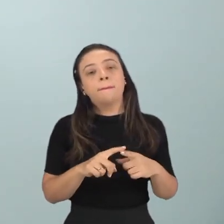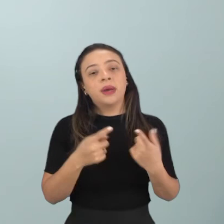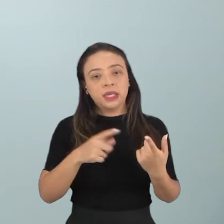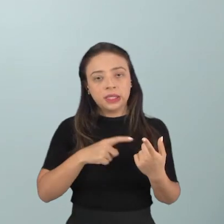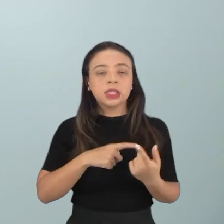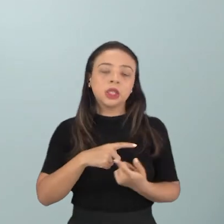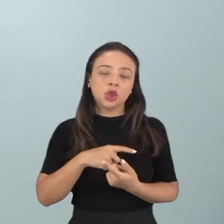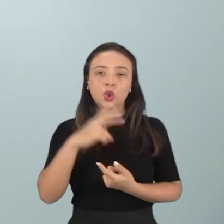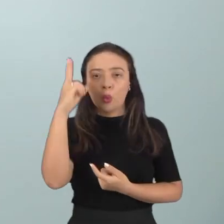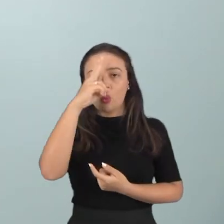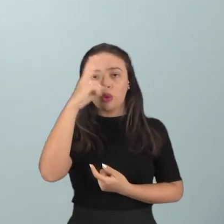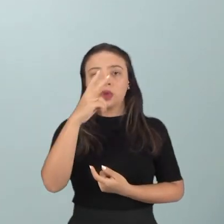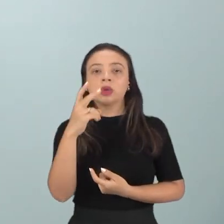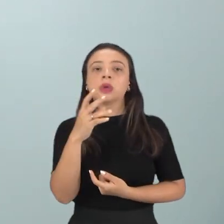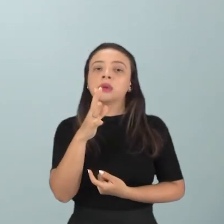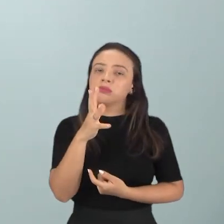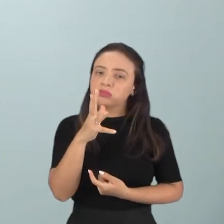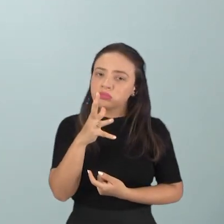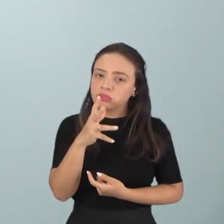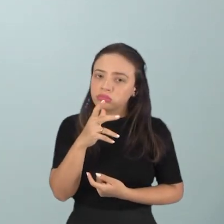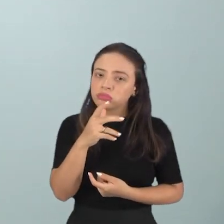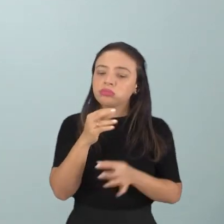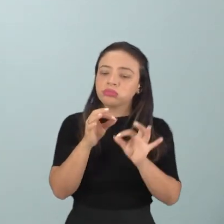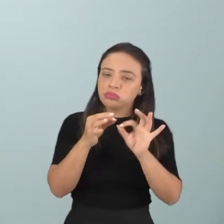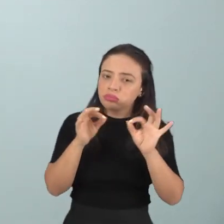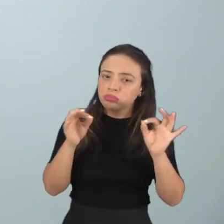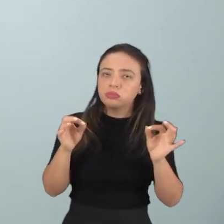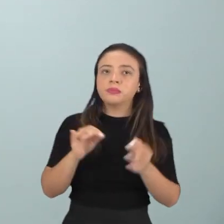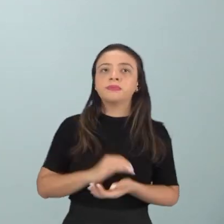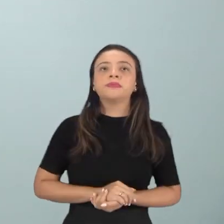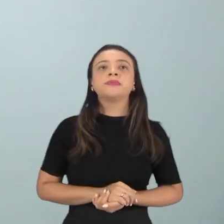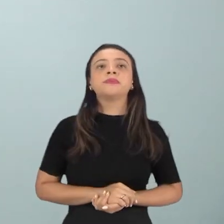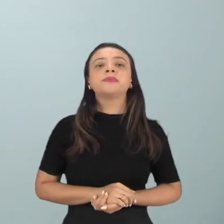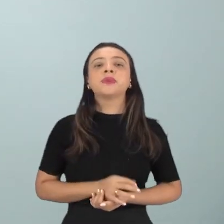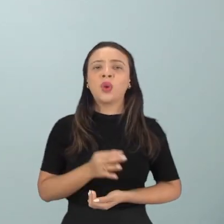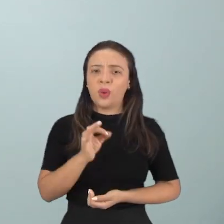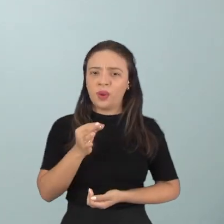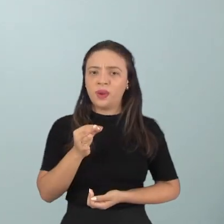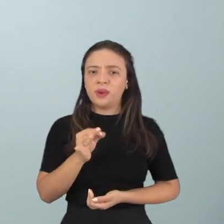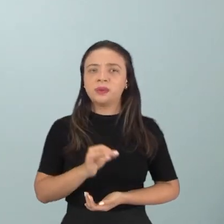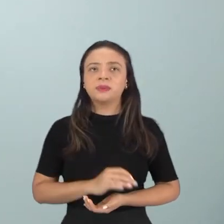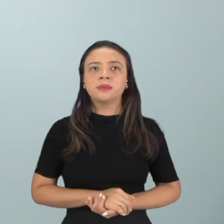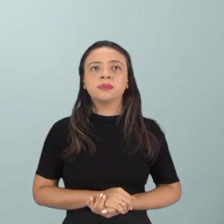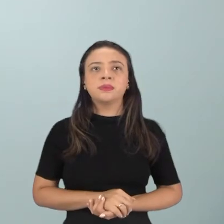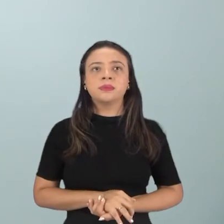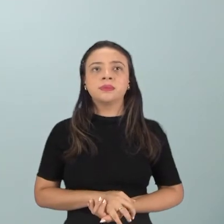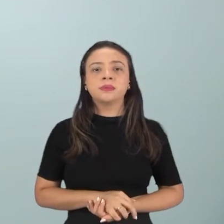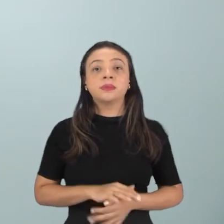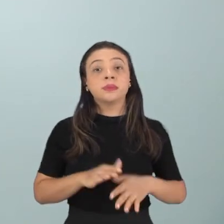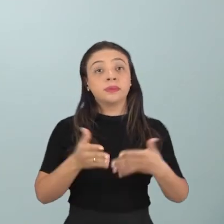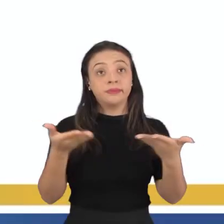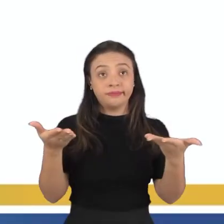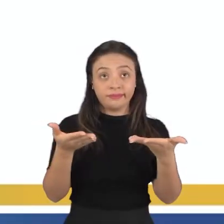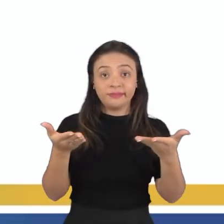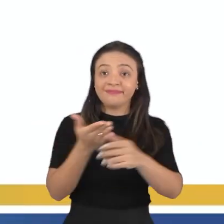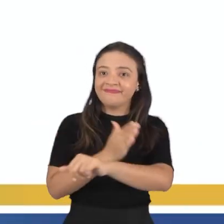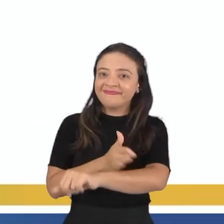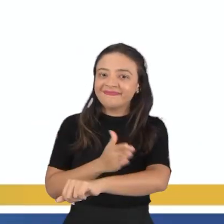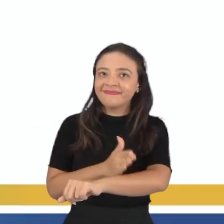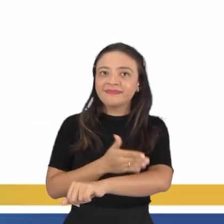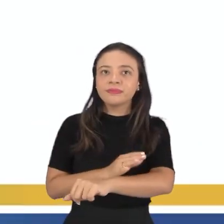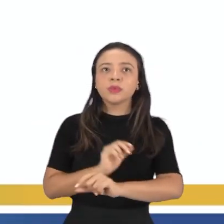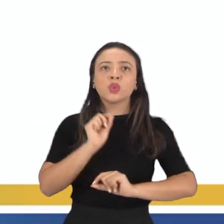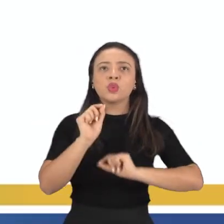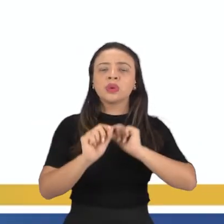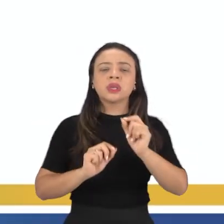mas ela tem uma história mais completa que é esse início meio e UHF certinho vamos aí por exercises Então vamos lá